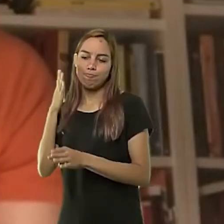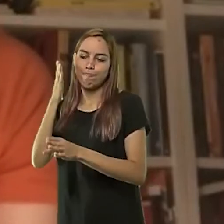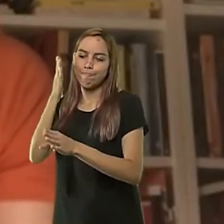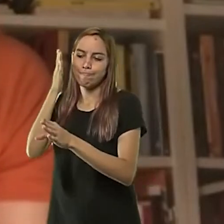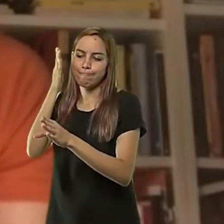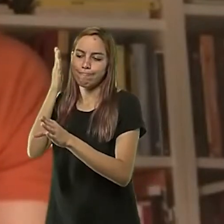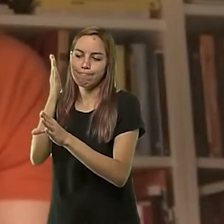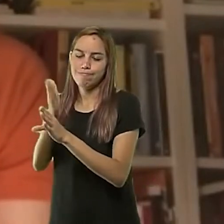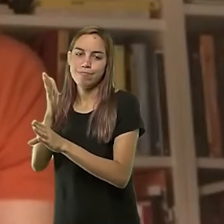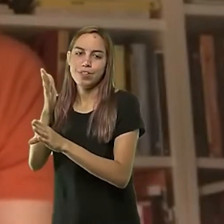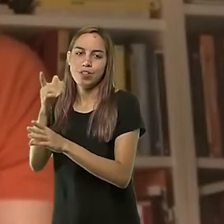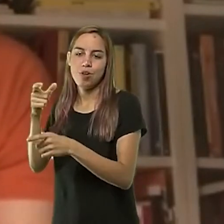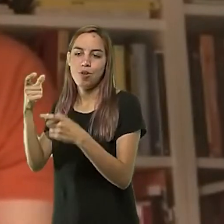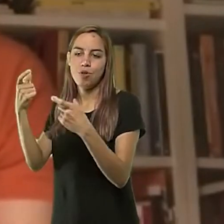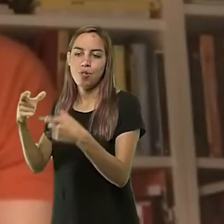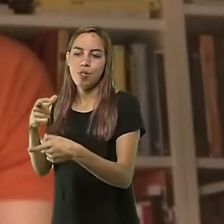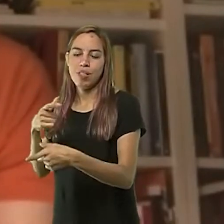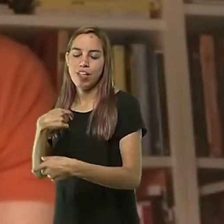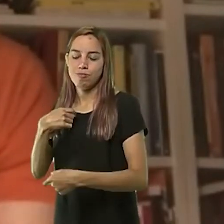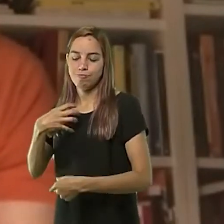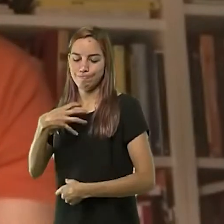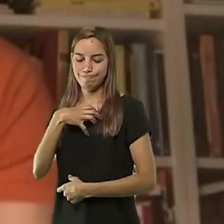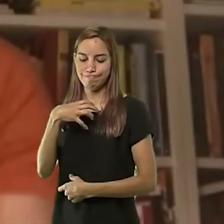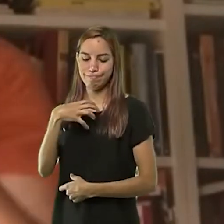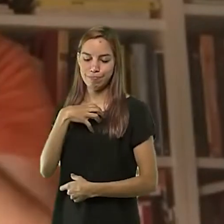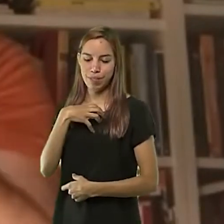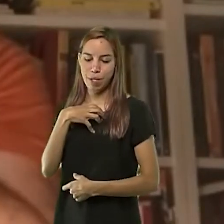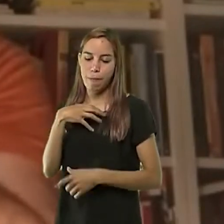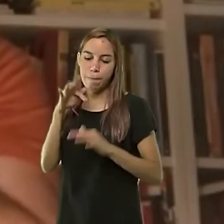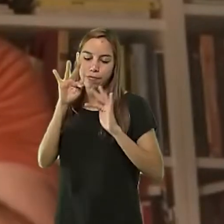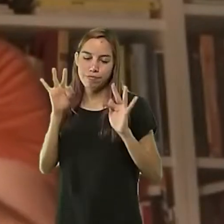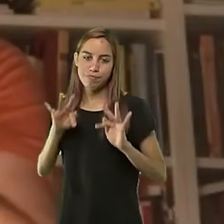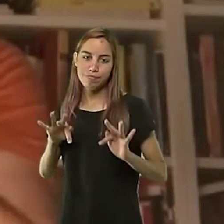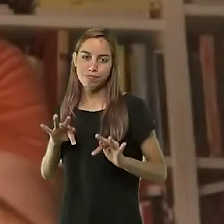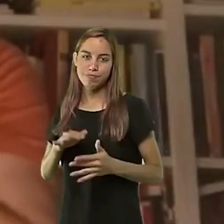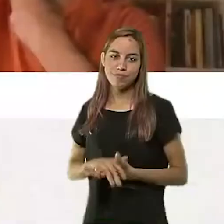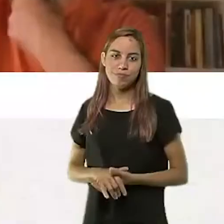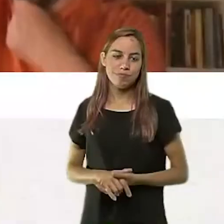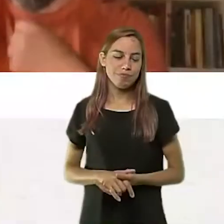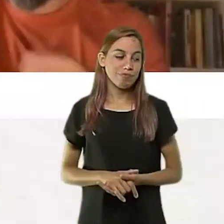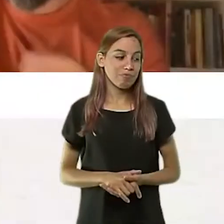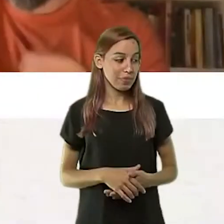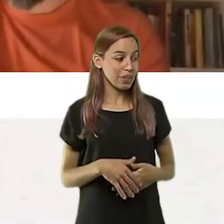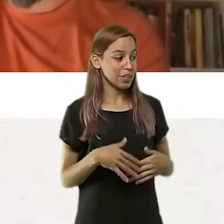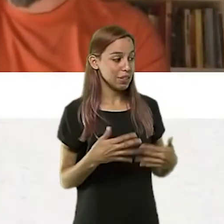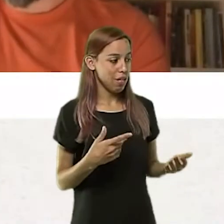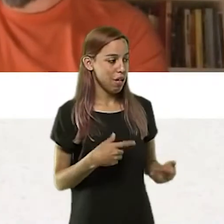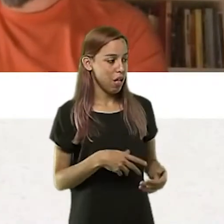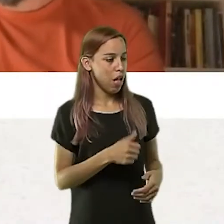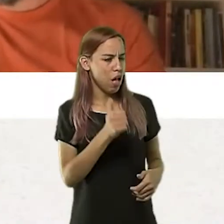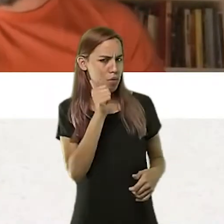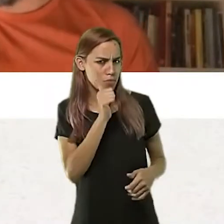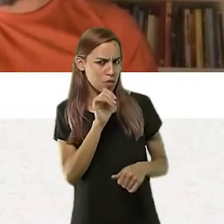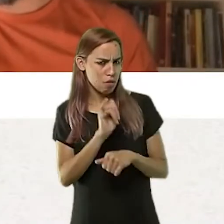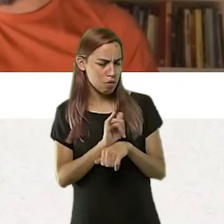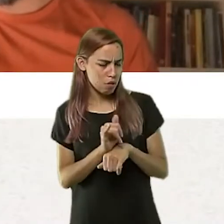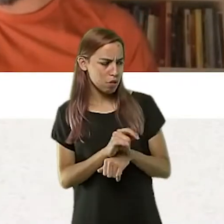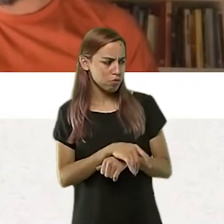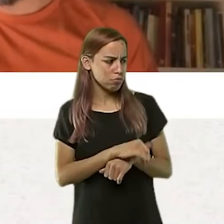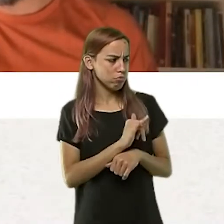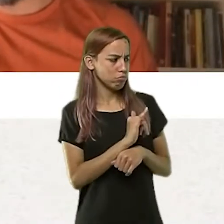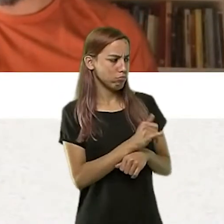confortável, onde me sinto mais alegre. Ô, Xará, a Valéria Andrade lhe